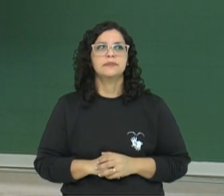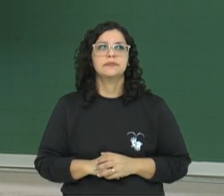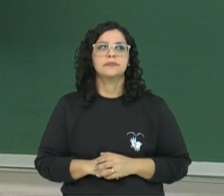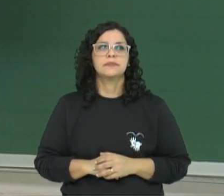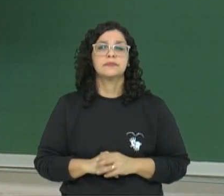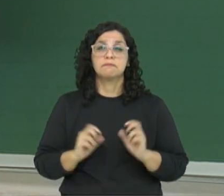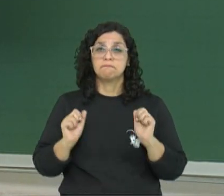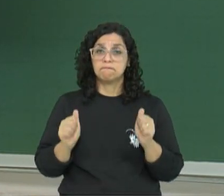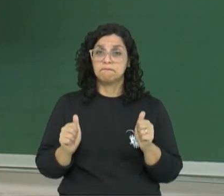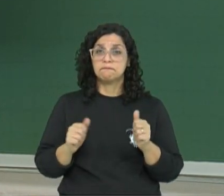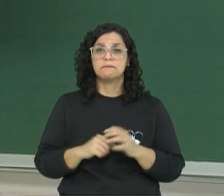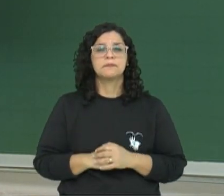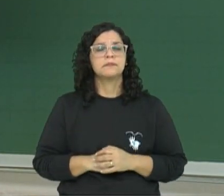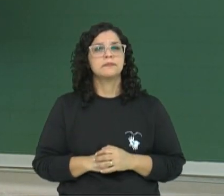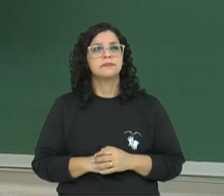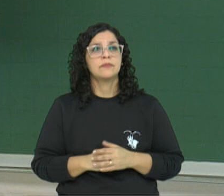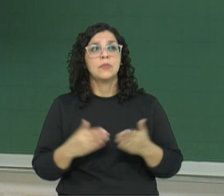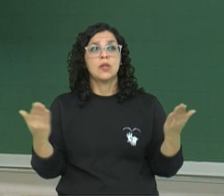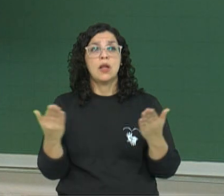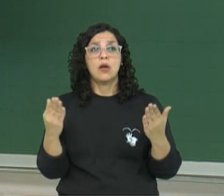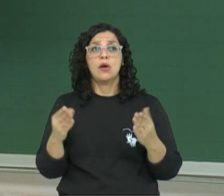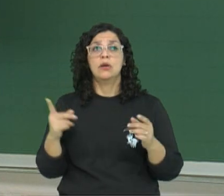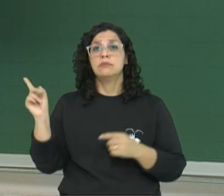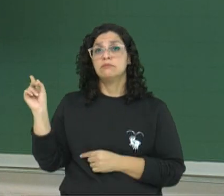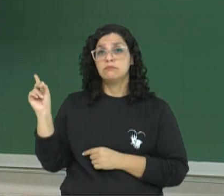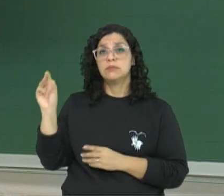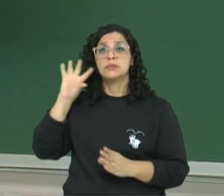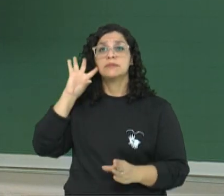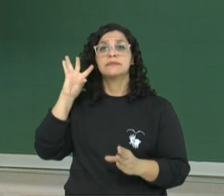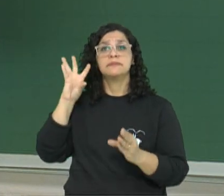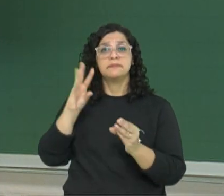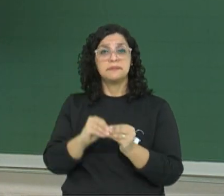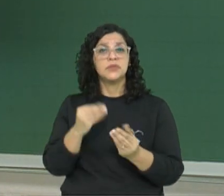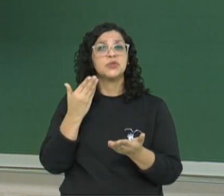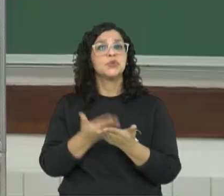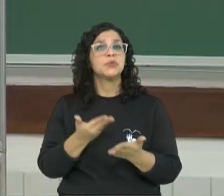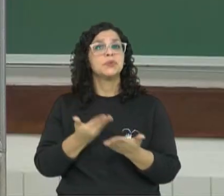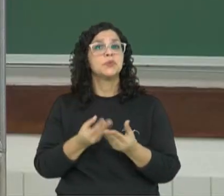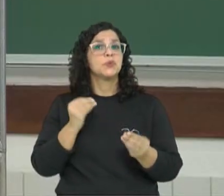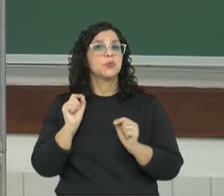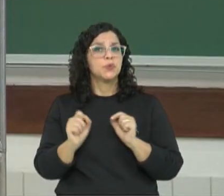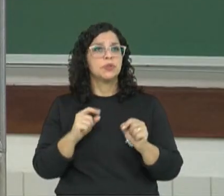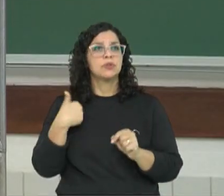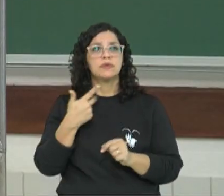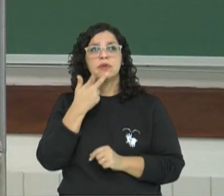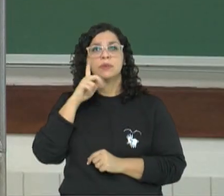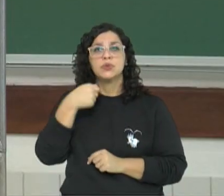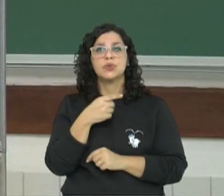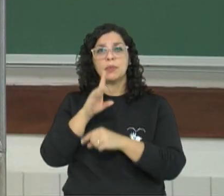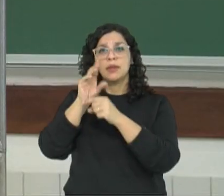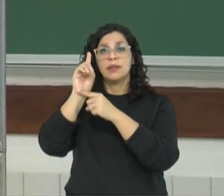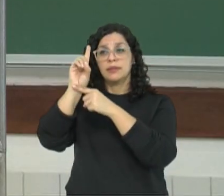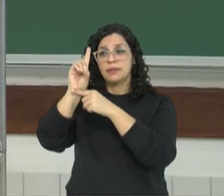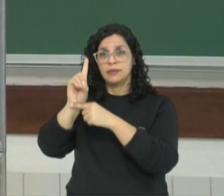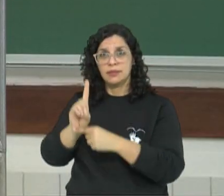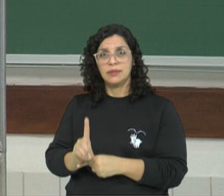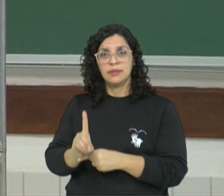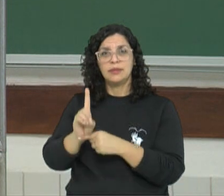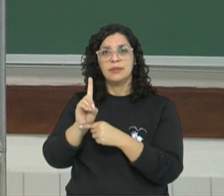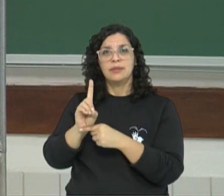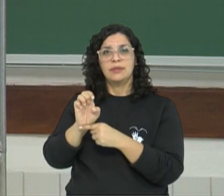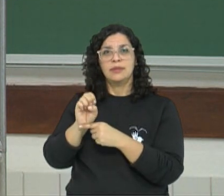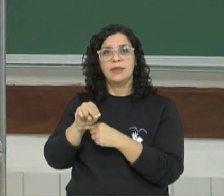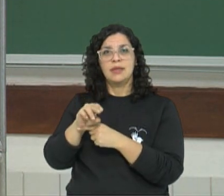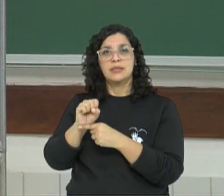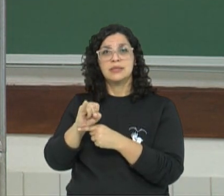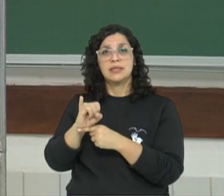cúbico. Beleza? Então, meus queridos, o que a gente viu aqui, né? Nós falamos sobre densidade. A